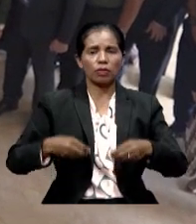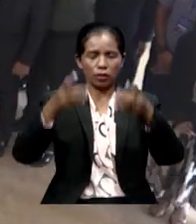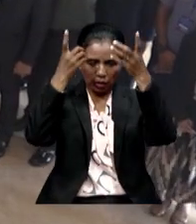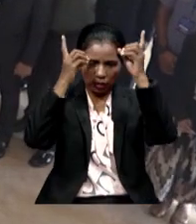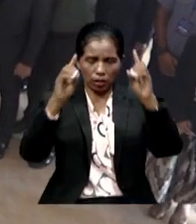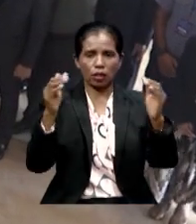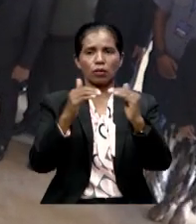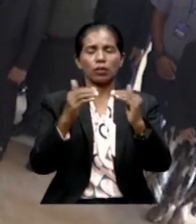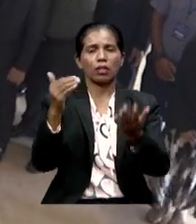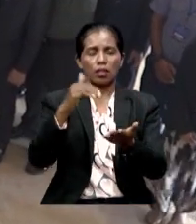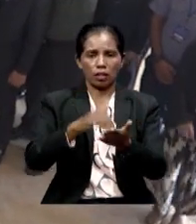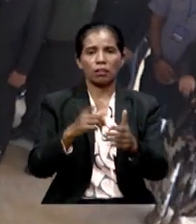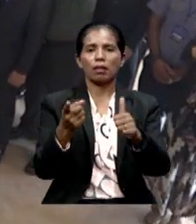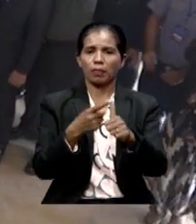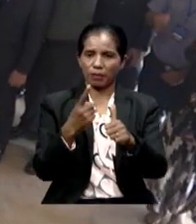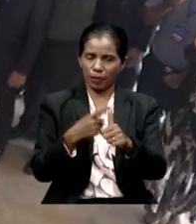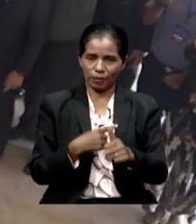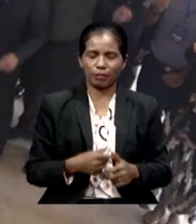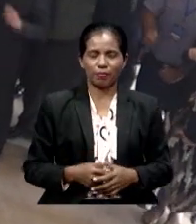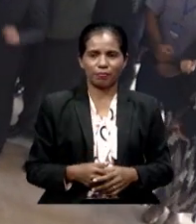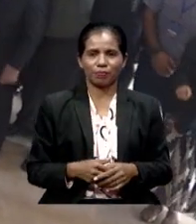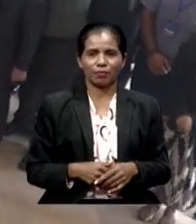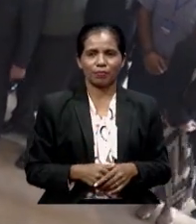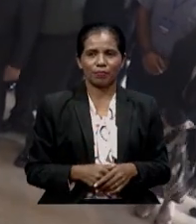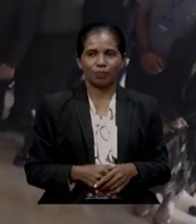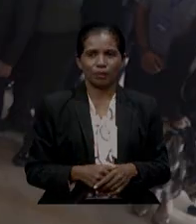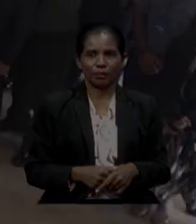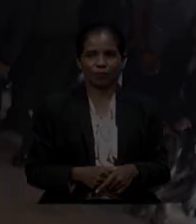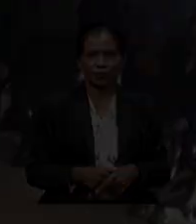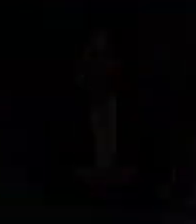reunião refere Badahulu. Celina Lopes, Agostinho da Costa, Yemen.